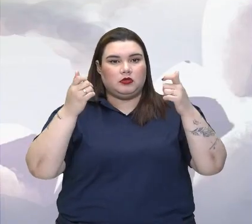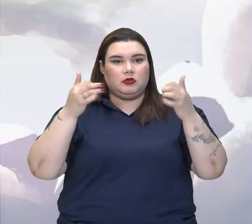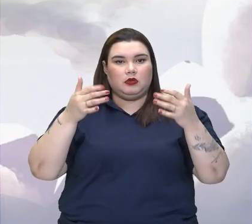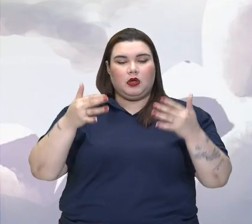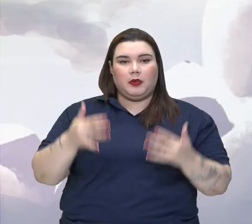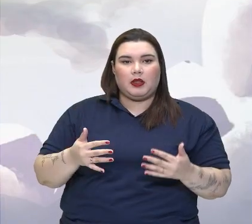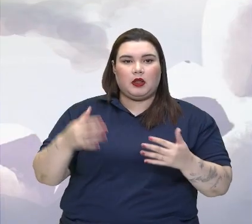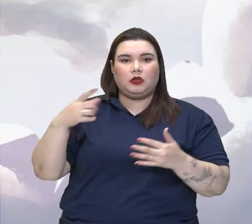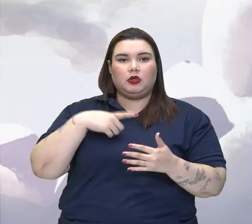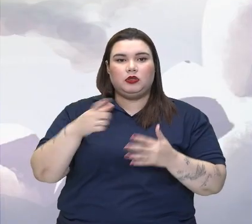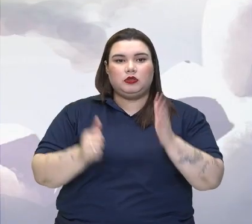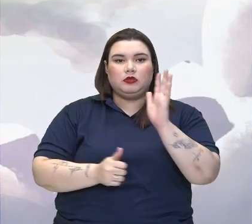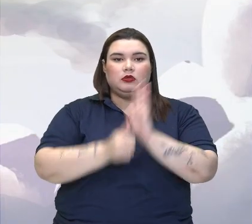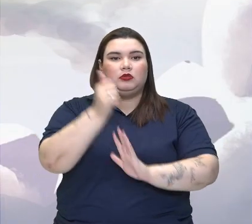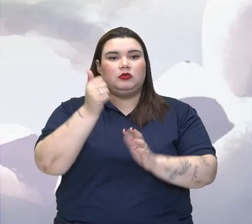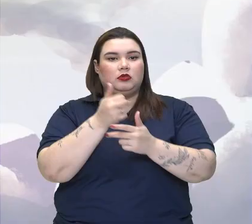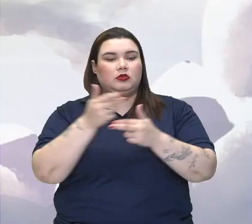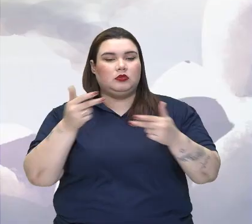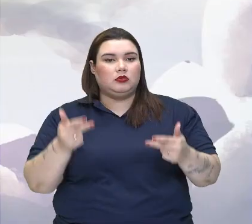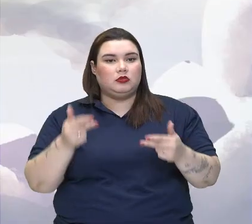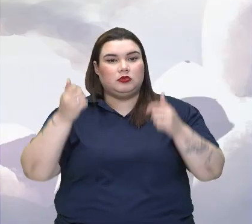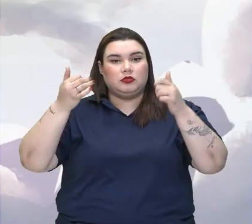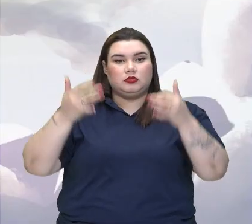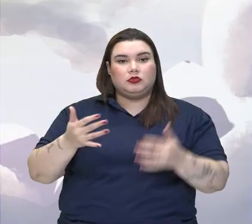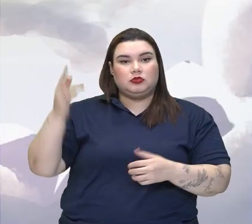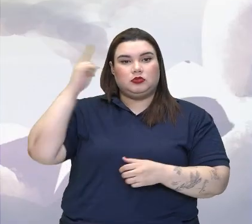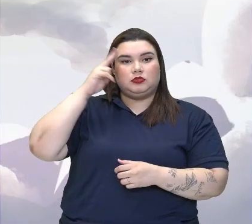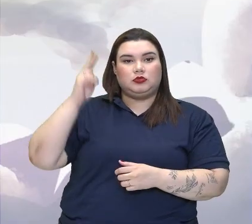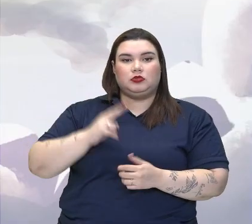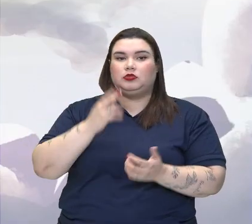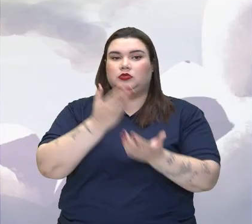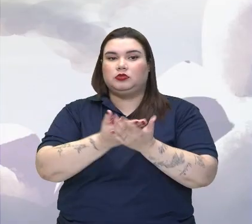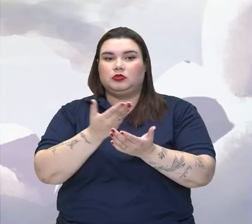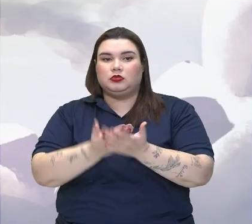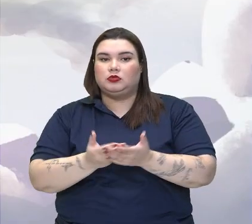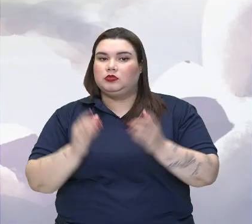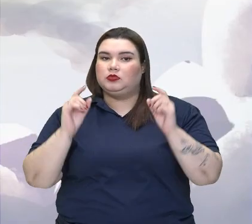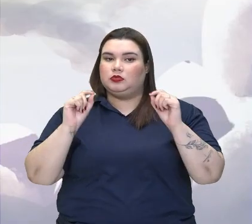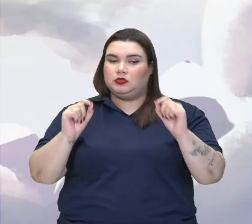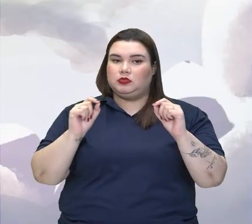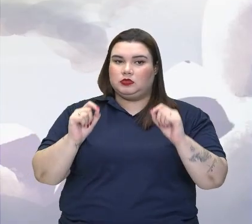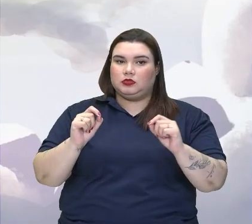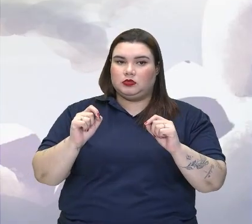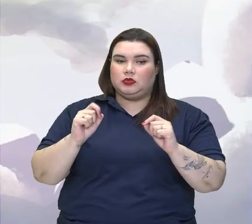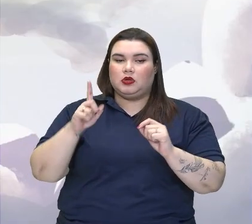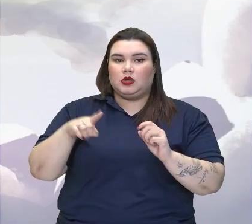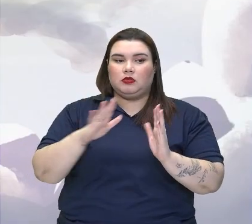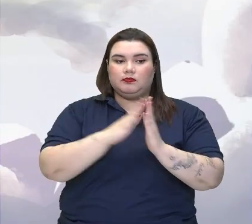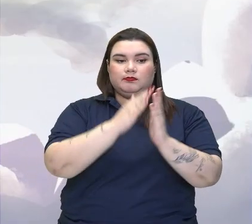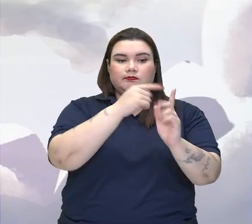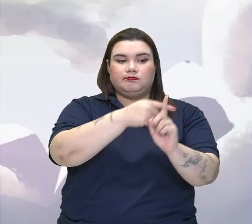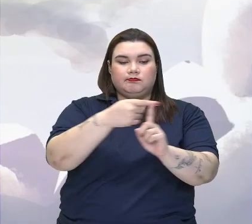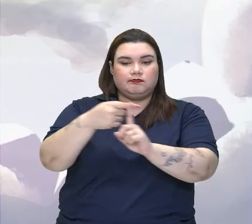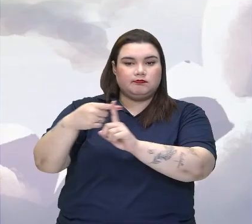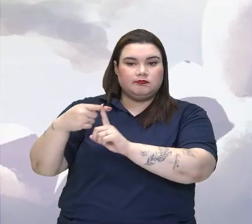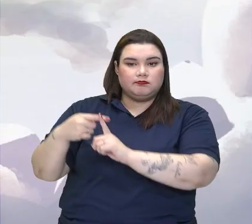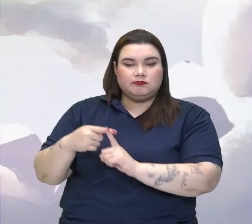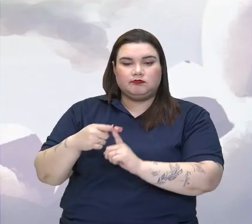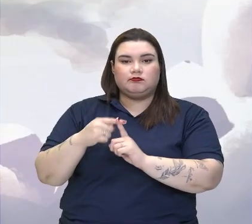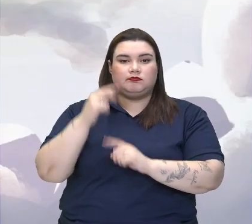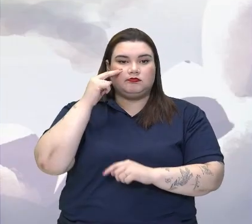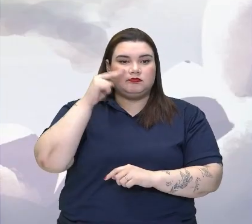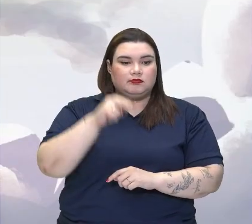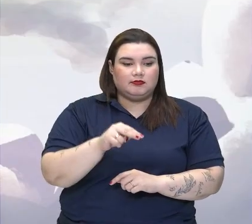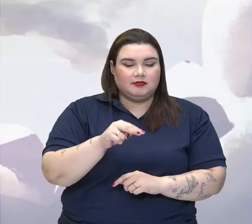antigas, a primeira coisa que os arqueólogos, os historiadores estudam são os cemitérios, as criptas, as